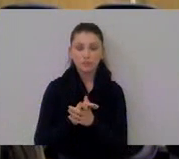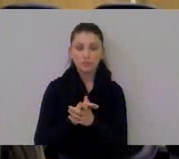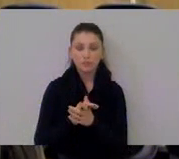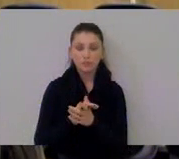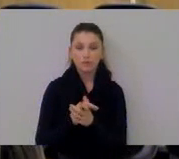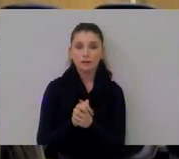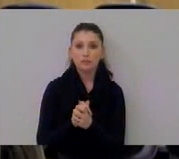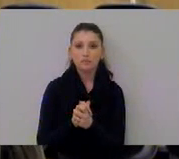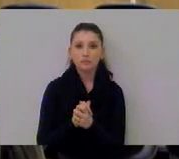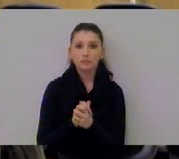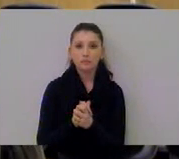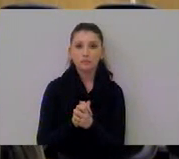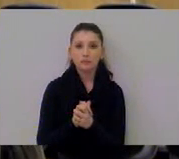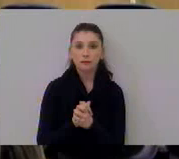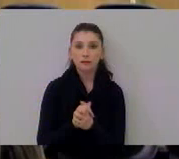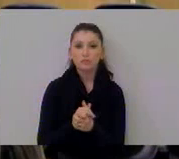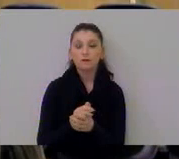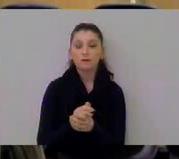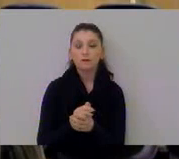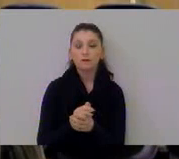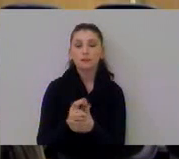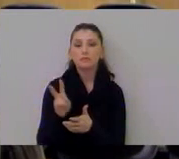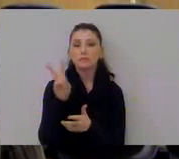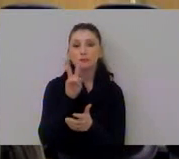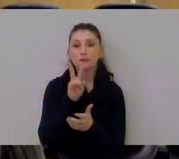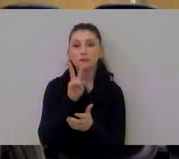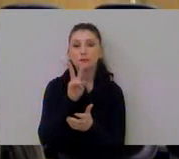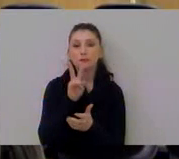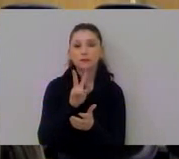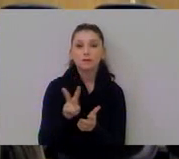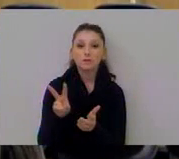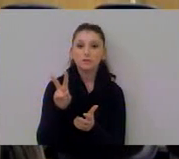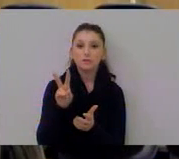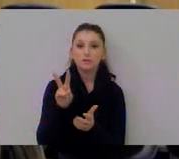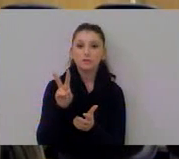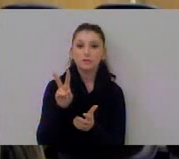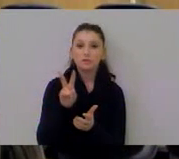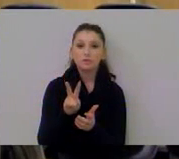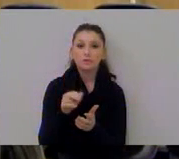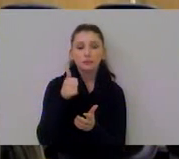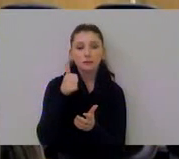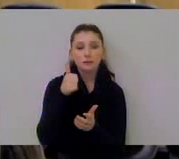Aos vereadores, às vereadoras,